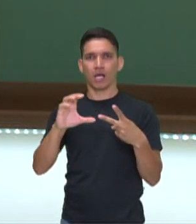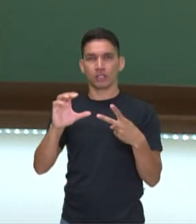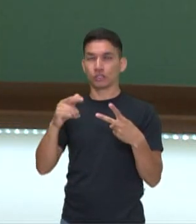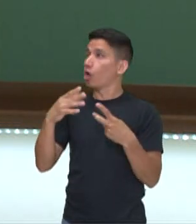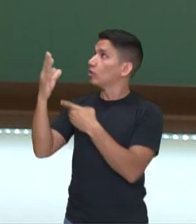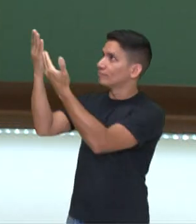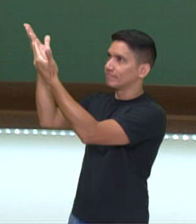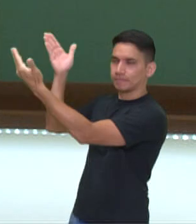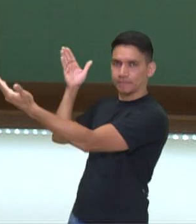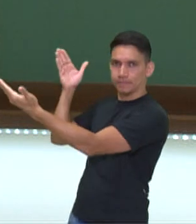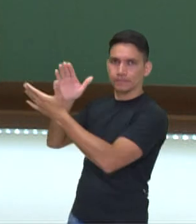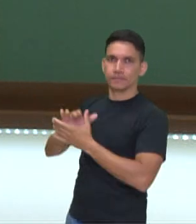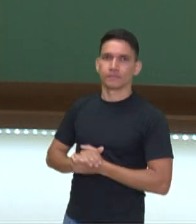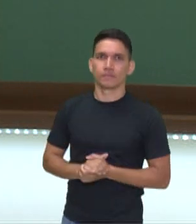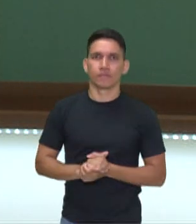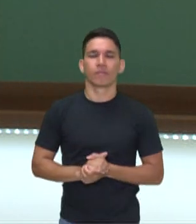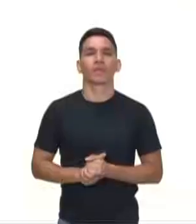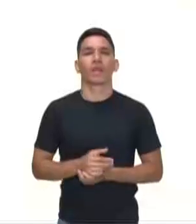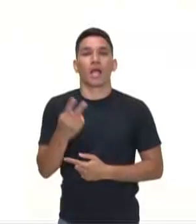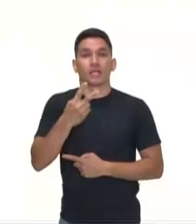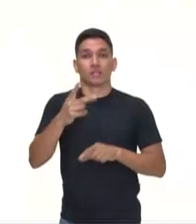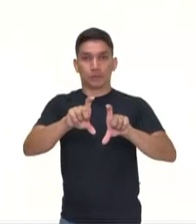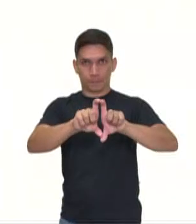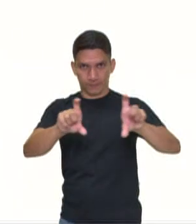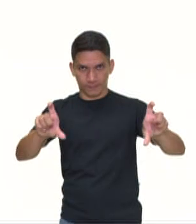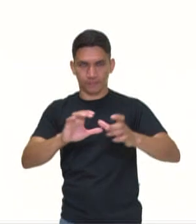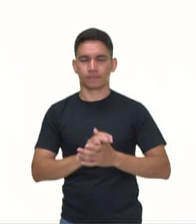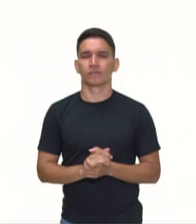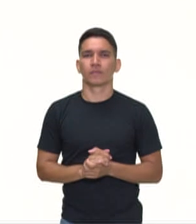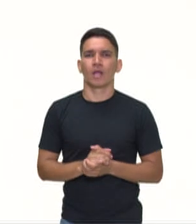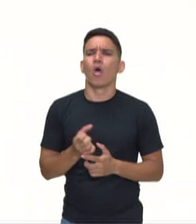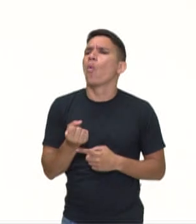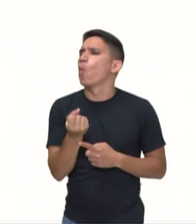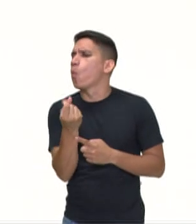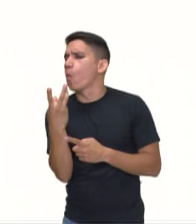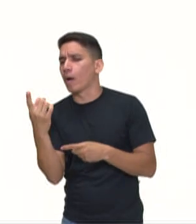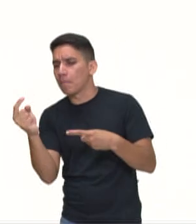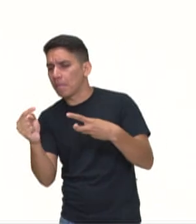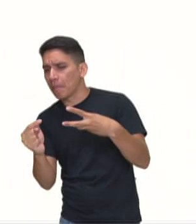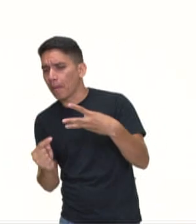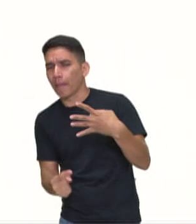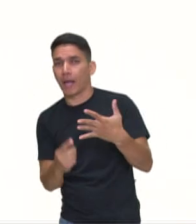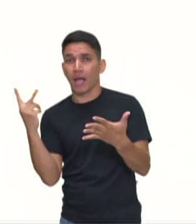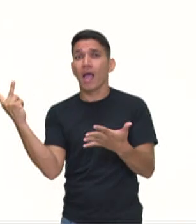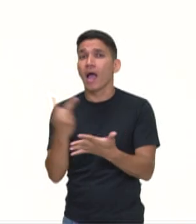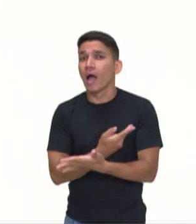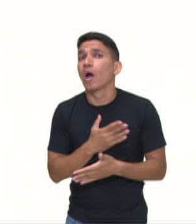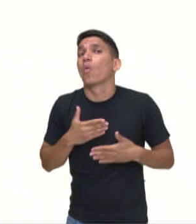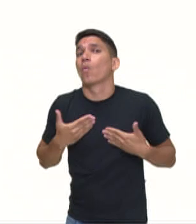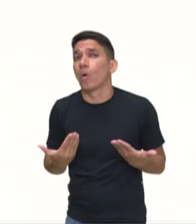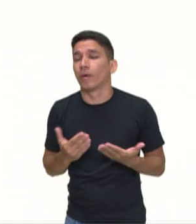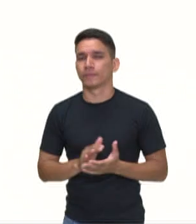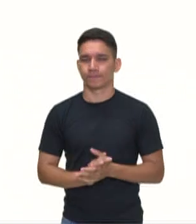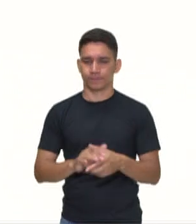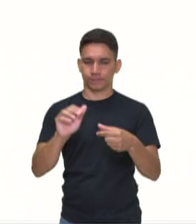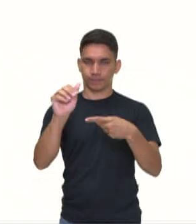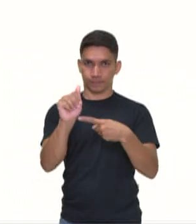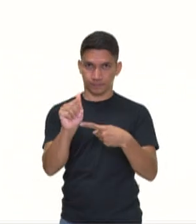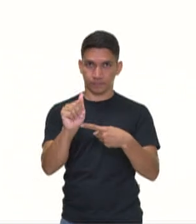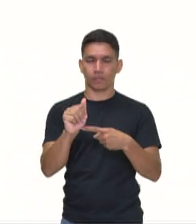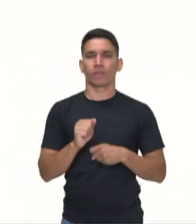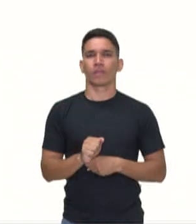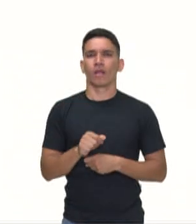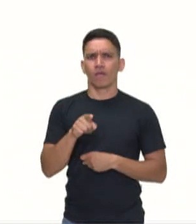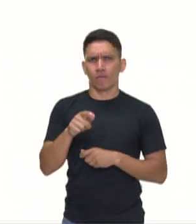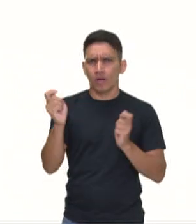to? E na segunda pergunta, qual das alternativas abaixo está incorreta? Então, letra A, you should